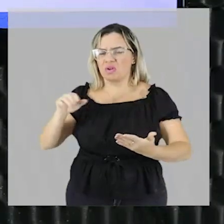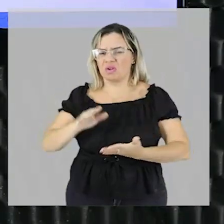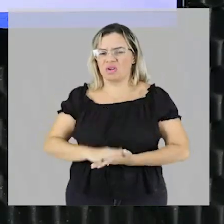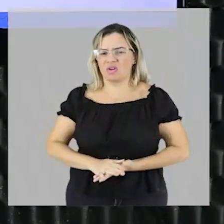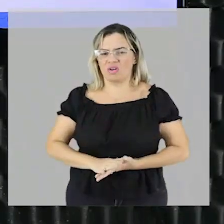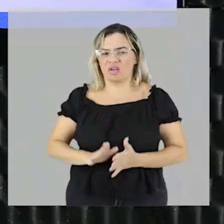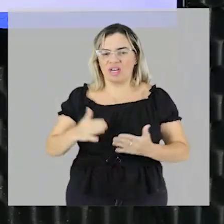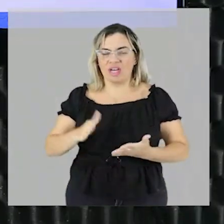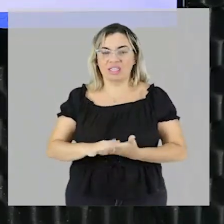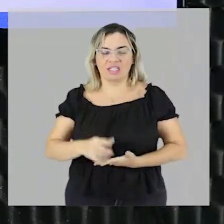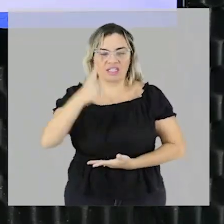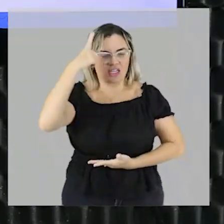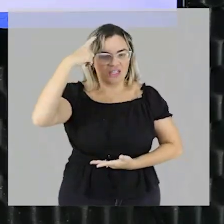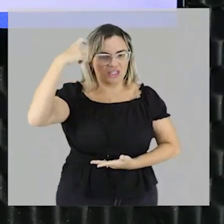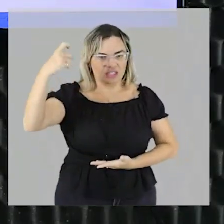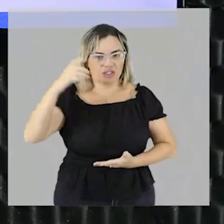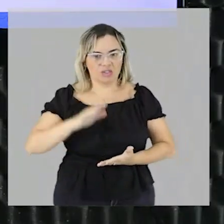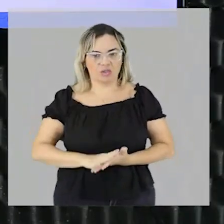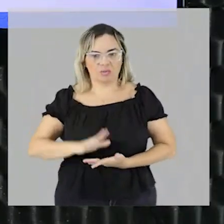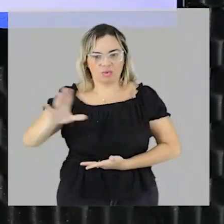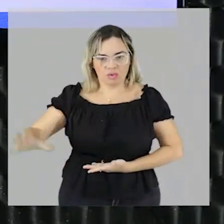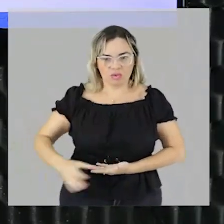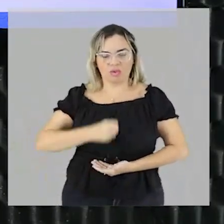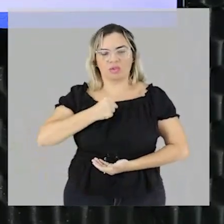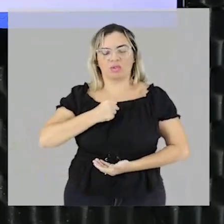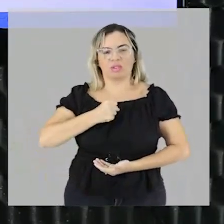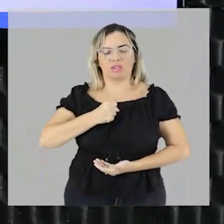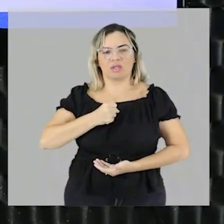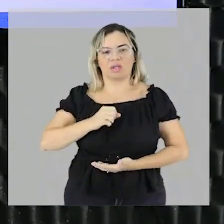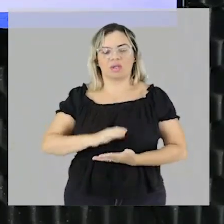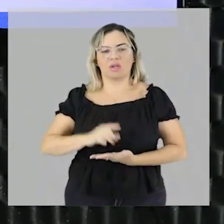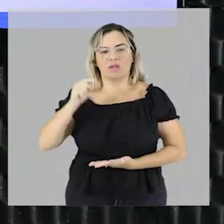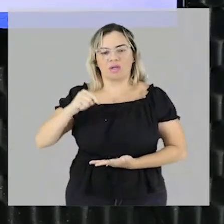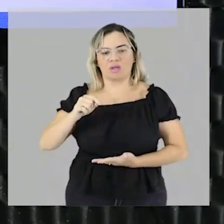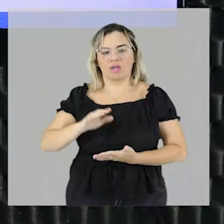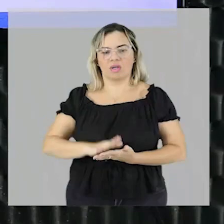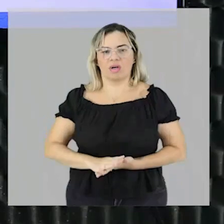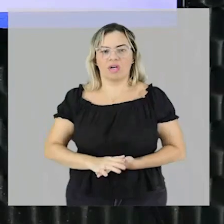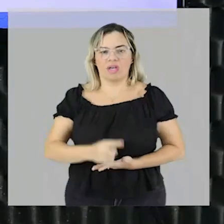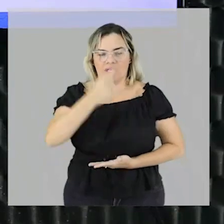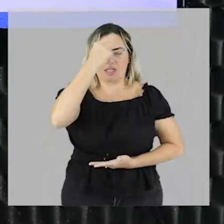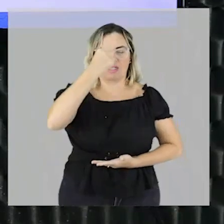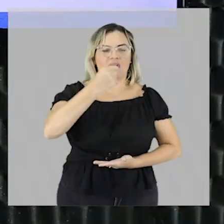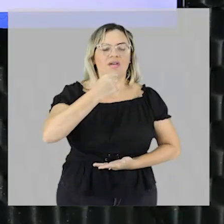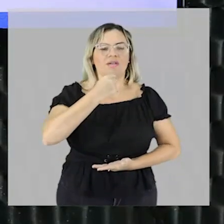como redentor, essa ideia de Tiradentes como uma figura cívica,